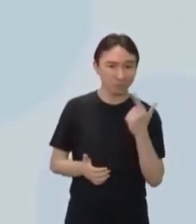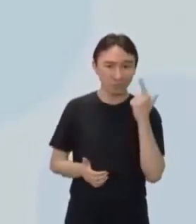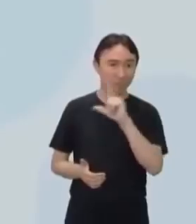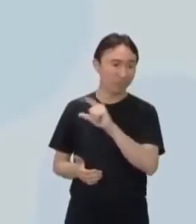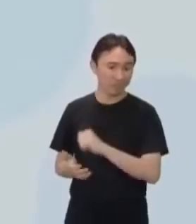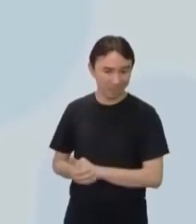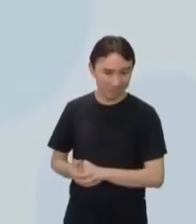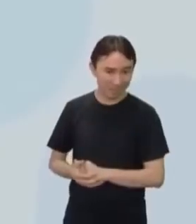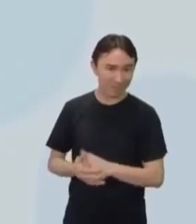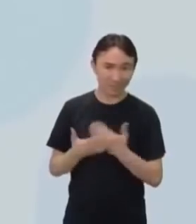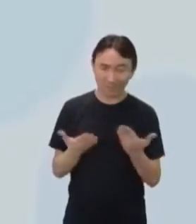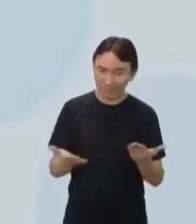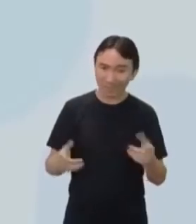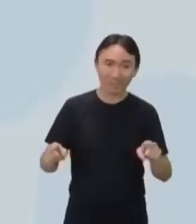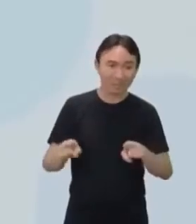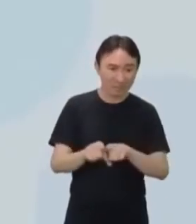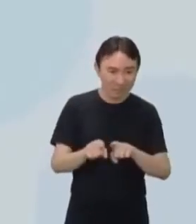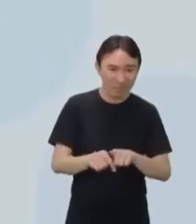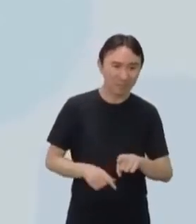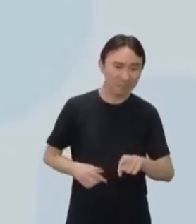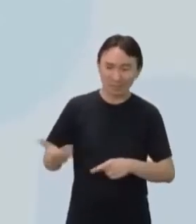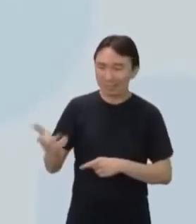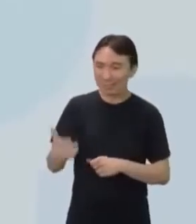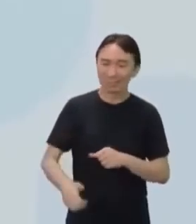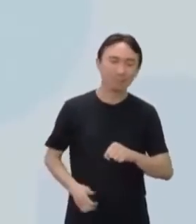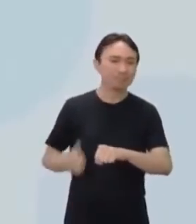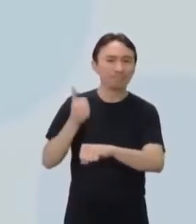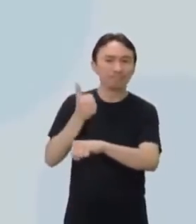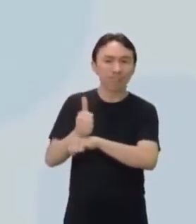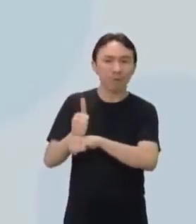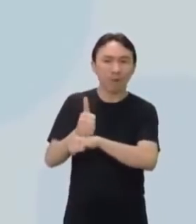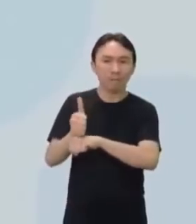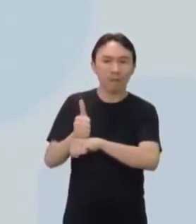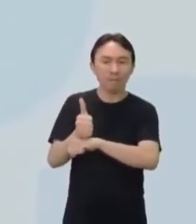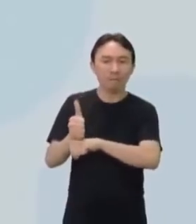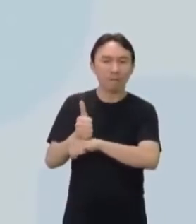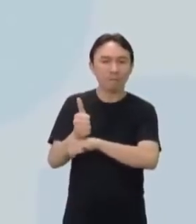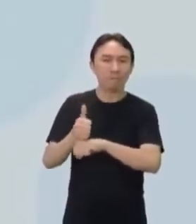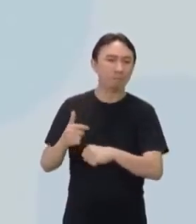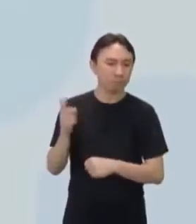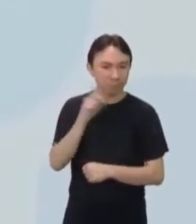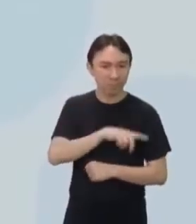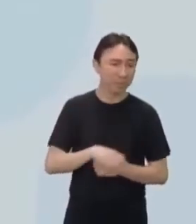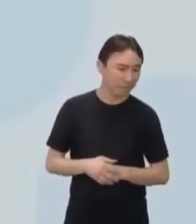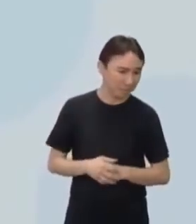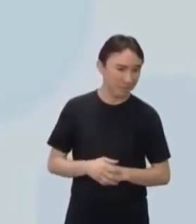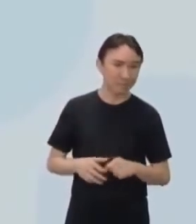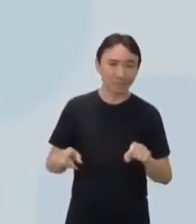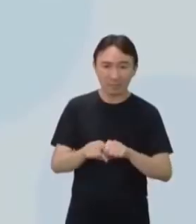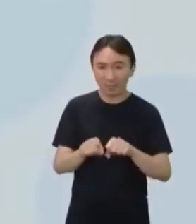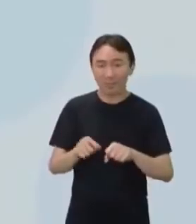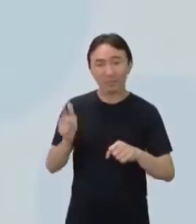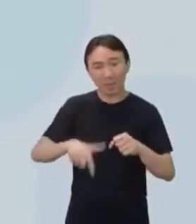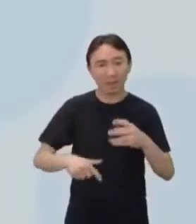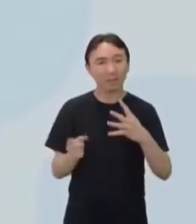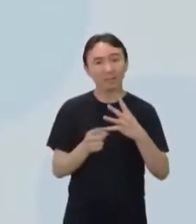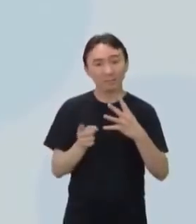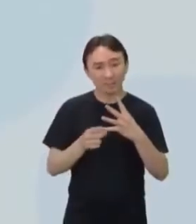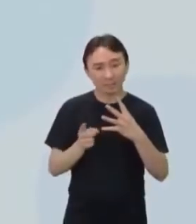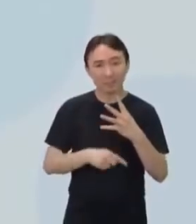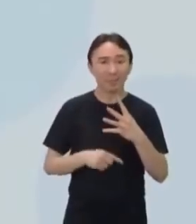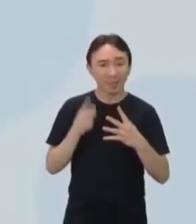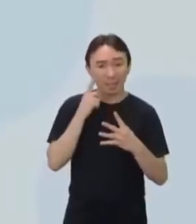de profissionalizar a gestão das pessoas, né, aumentar a eficiência operacional também. E um deles